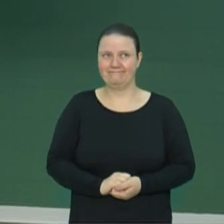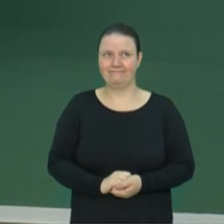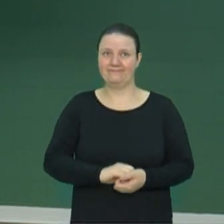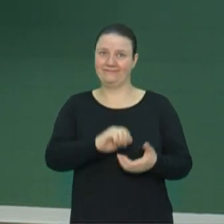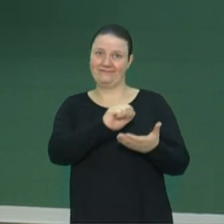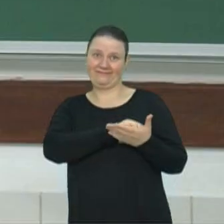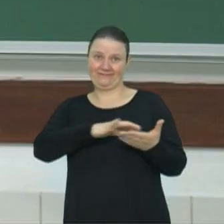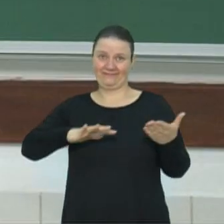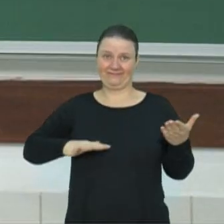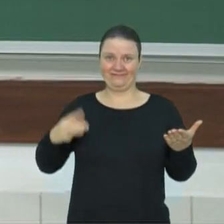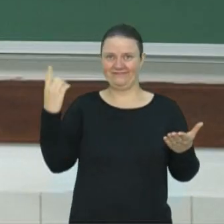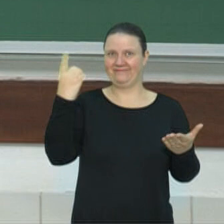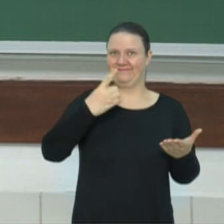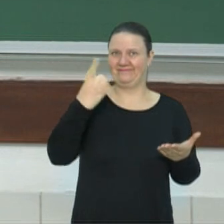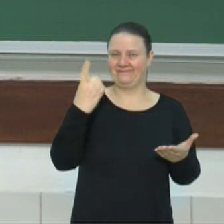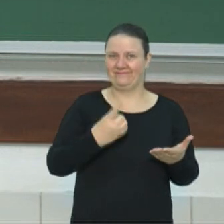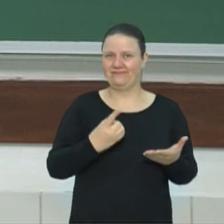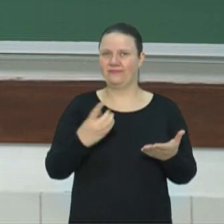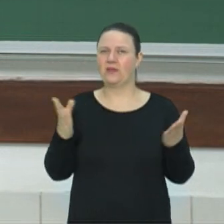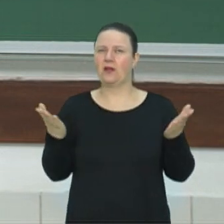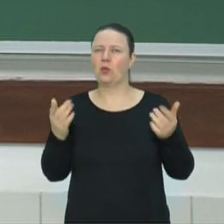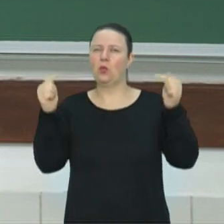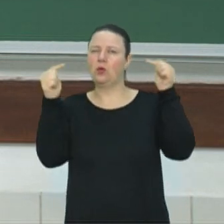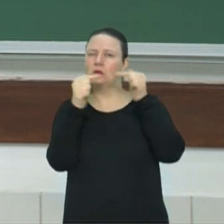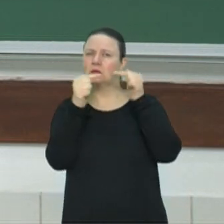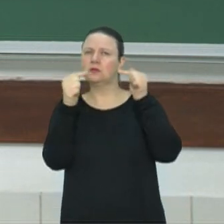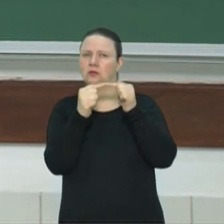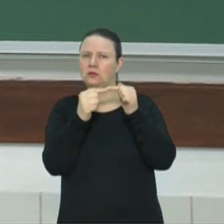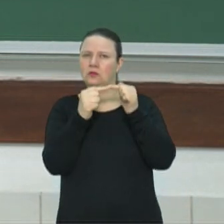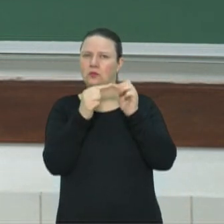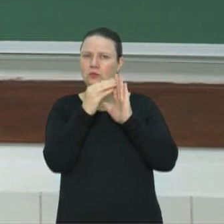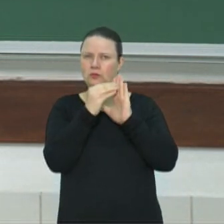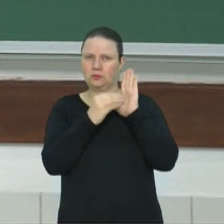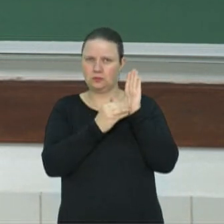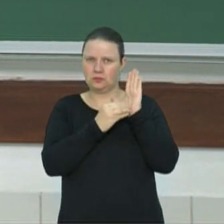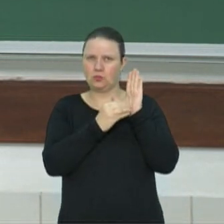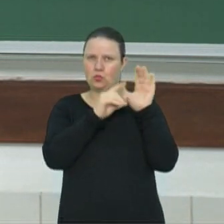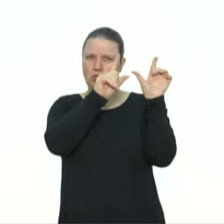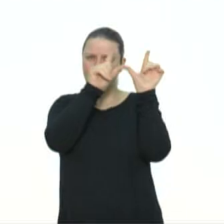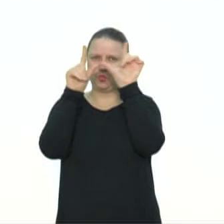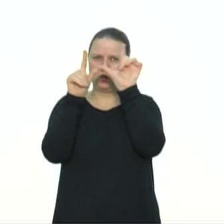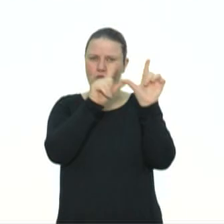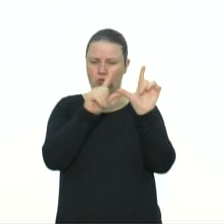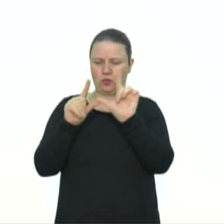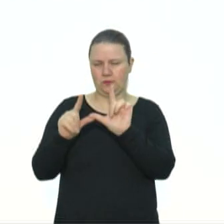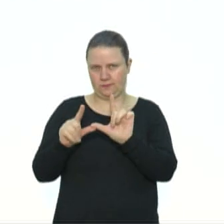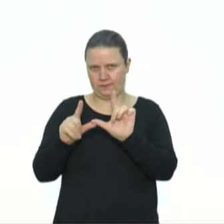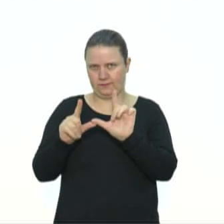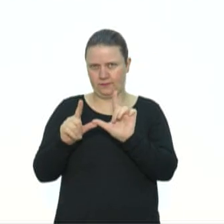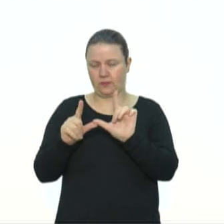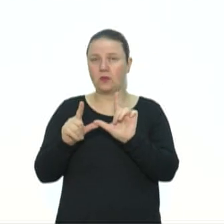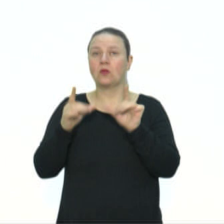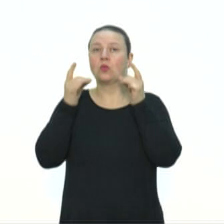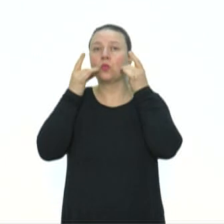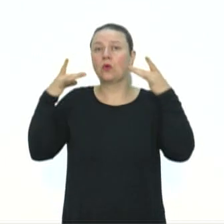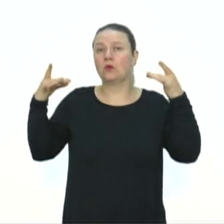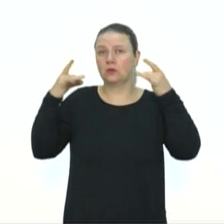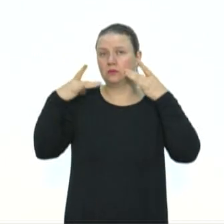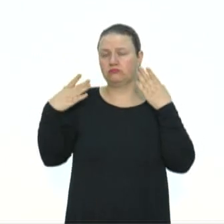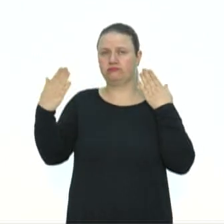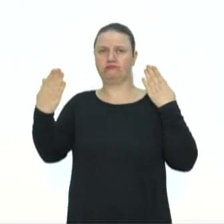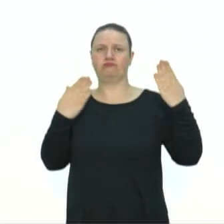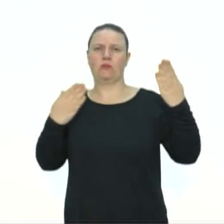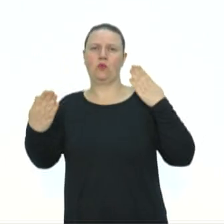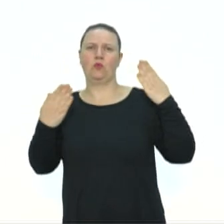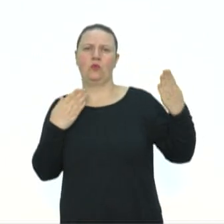Atividade 1. Bem a respeito disso que eu estava falando do Gaturro, pessoal. El Gaturro hace algunas